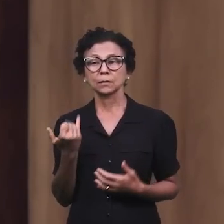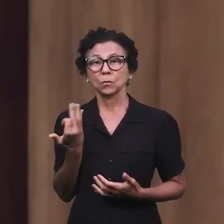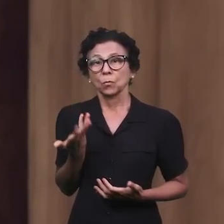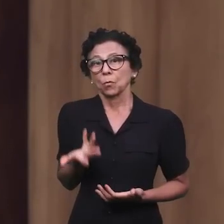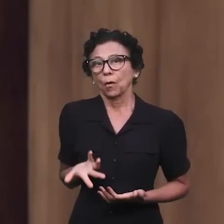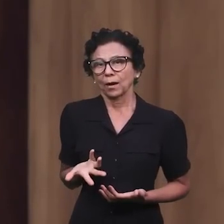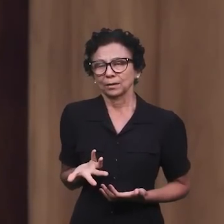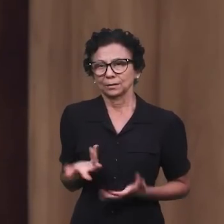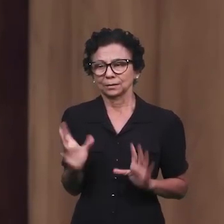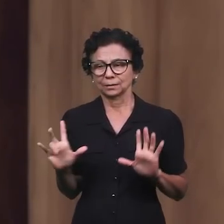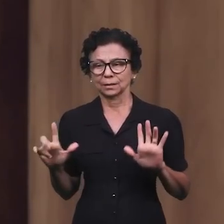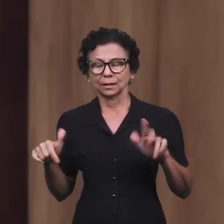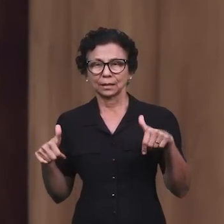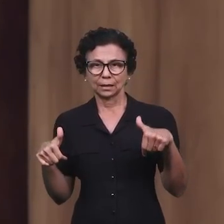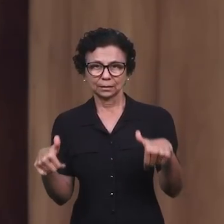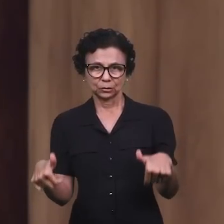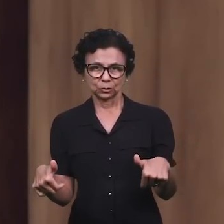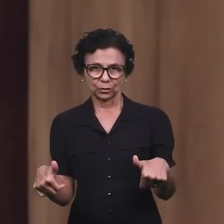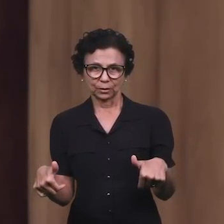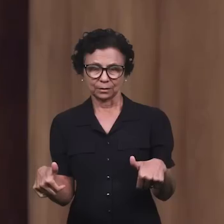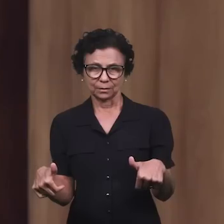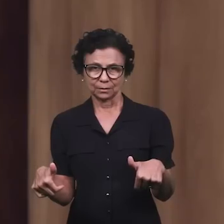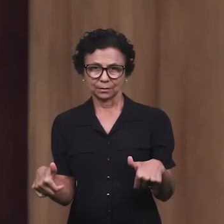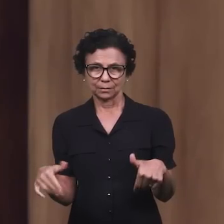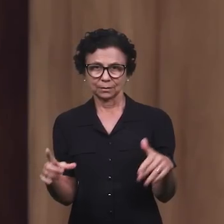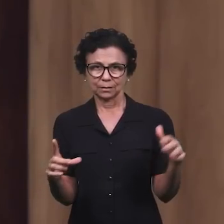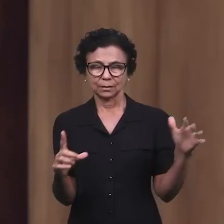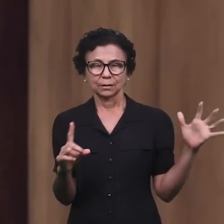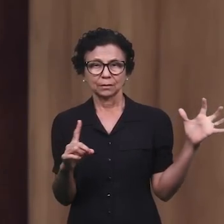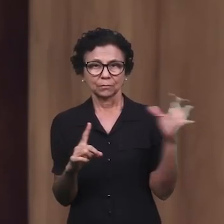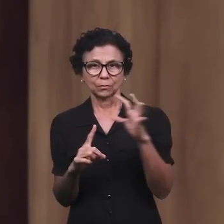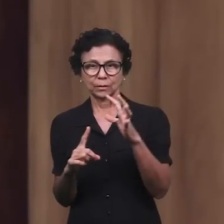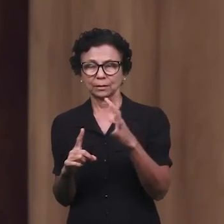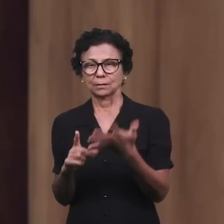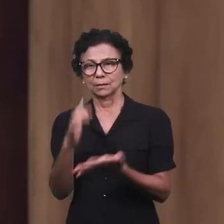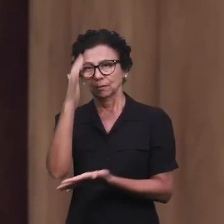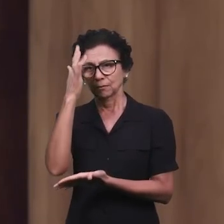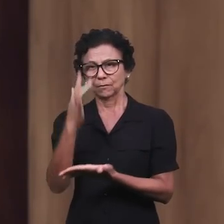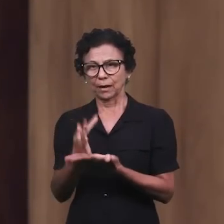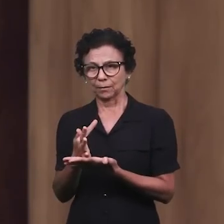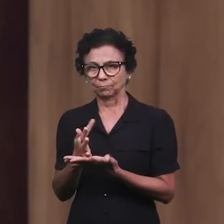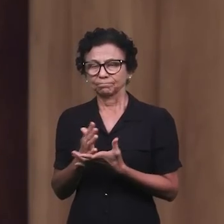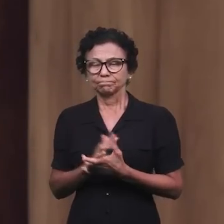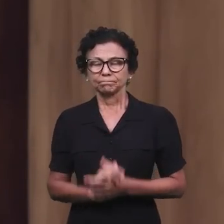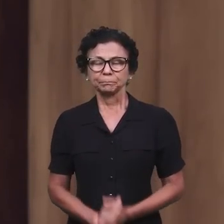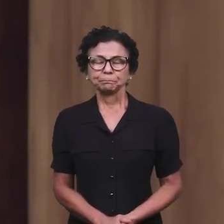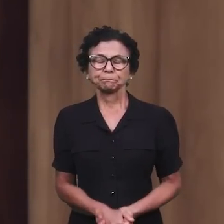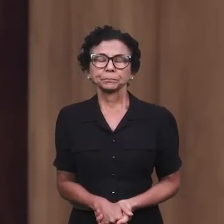seus efeitos nocivos à fé de muitos. E nesse momento,